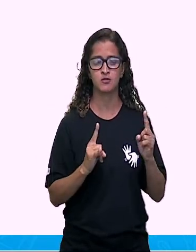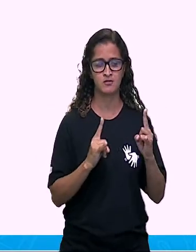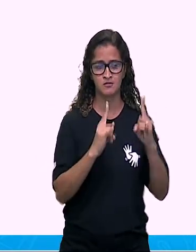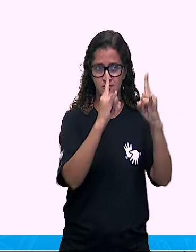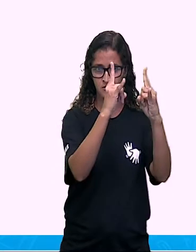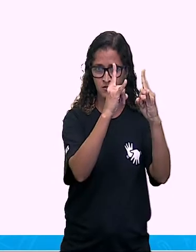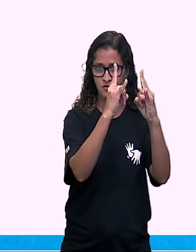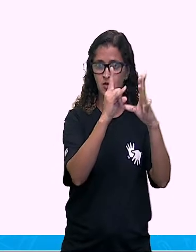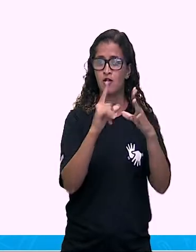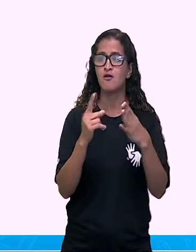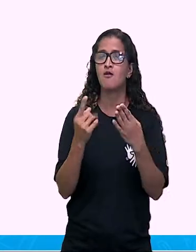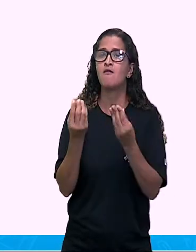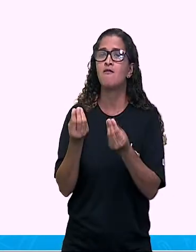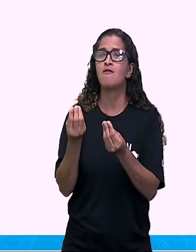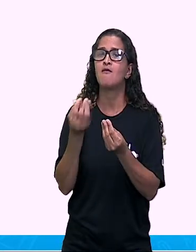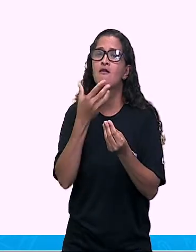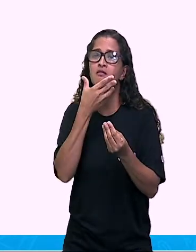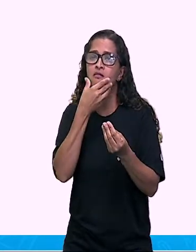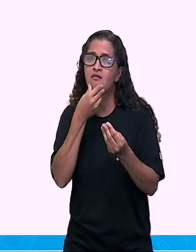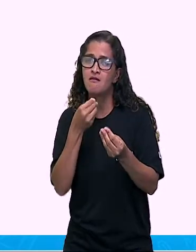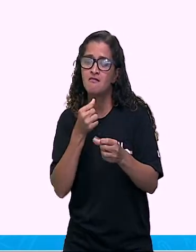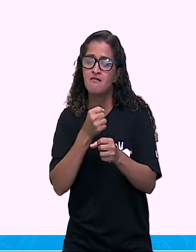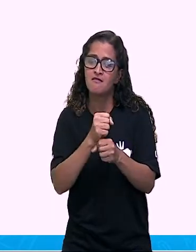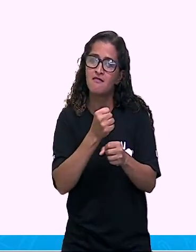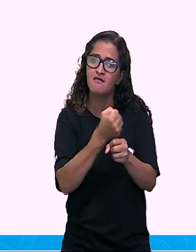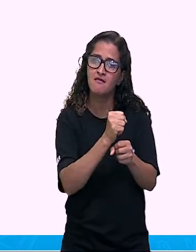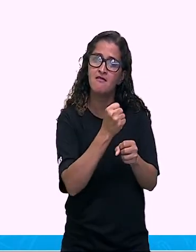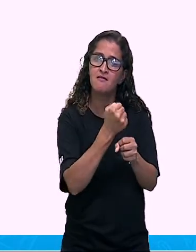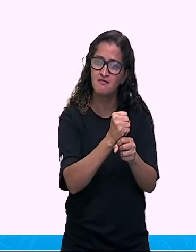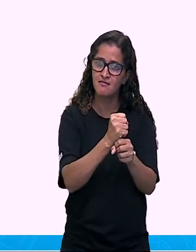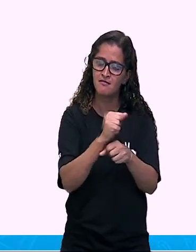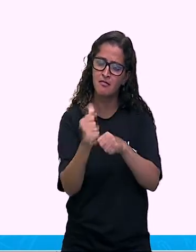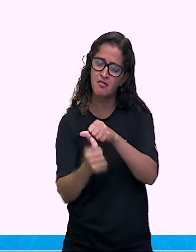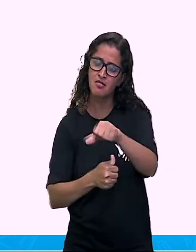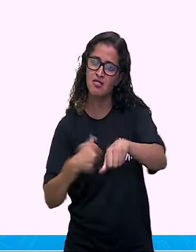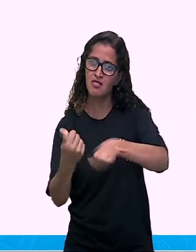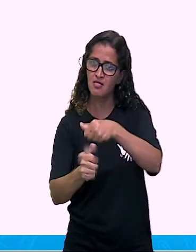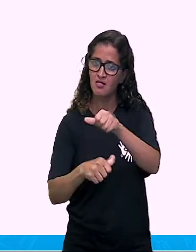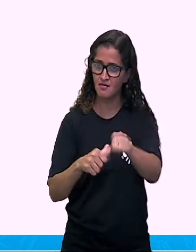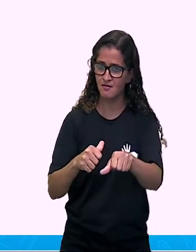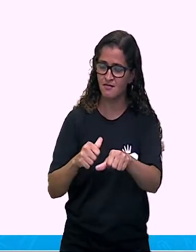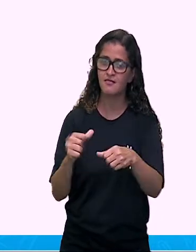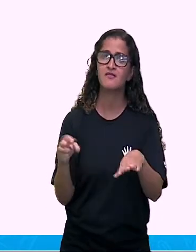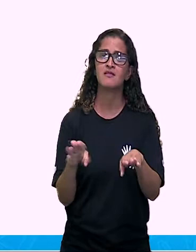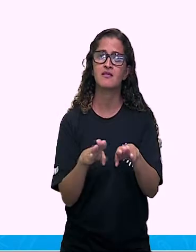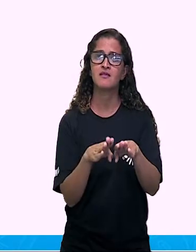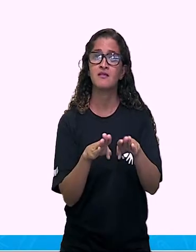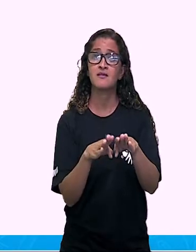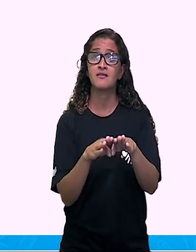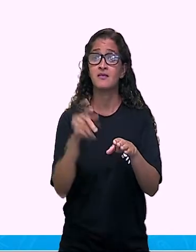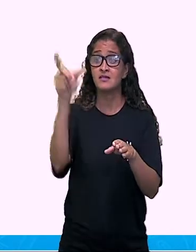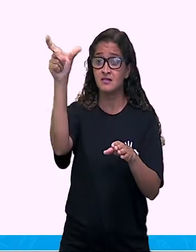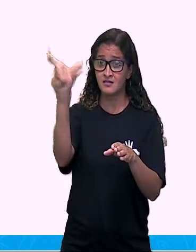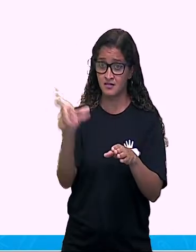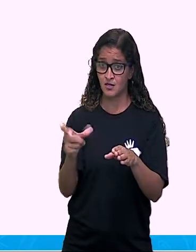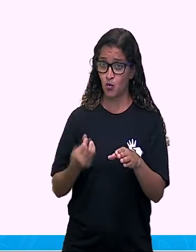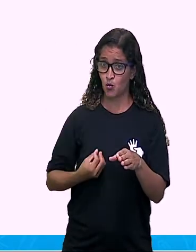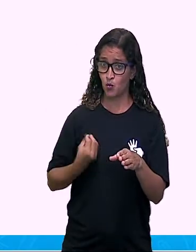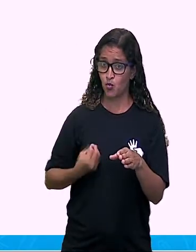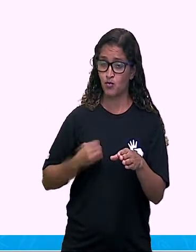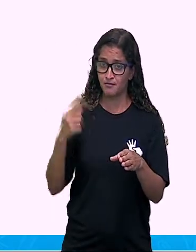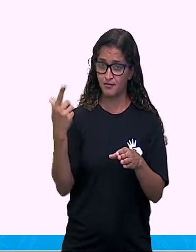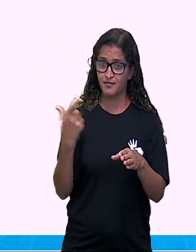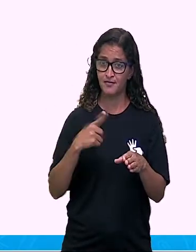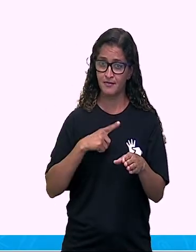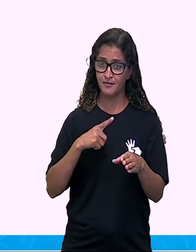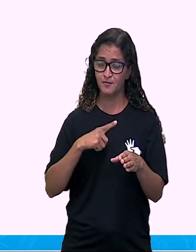e nós encontramos seres vivos. E a natureza, tanto aquilo que é